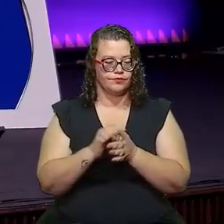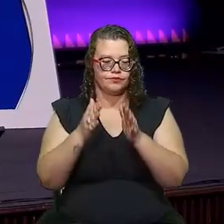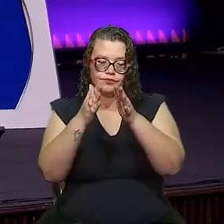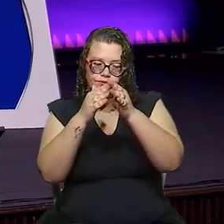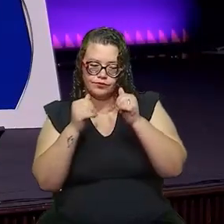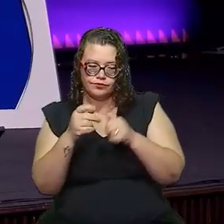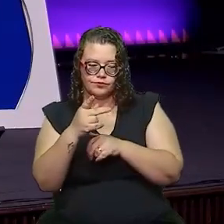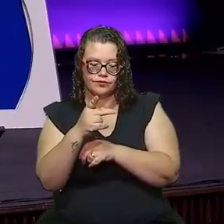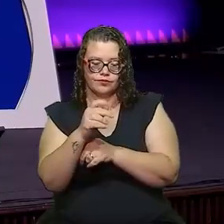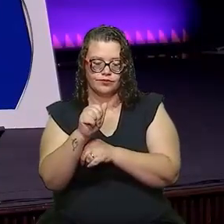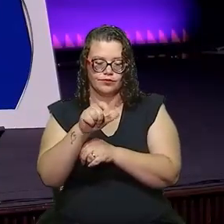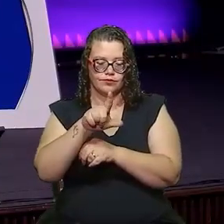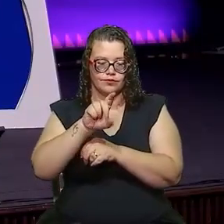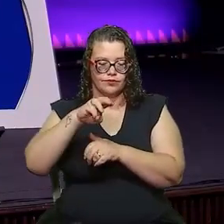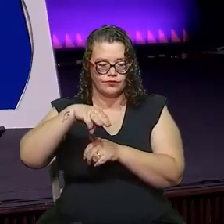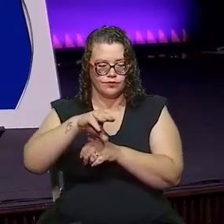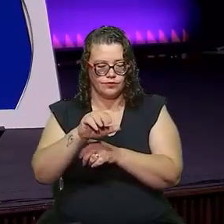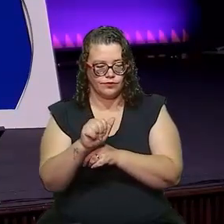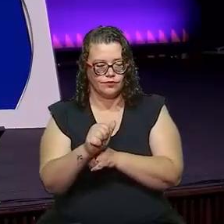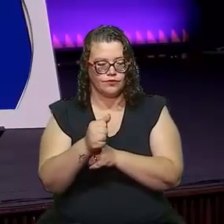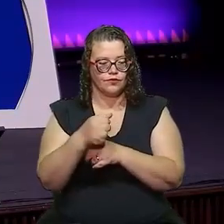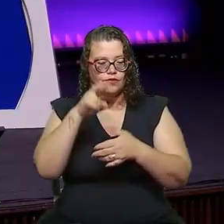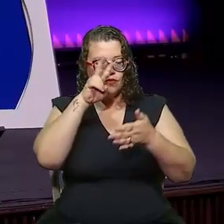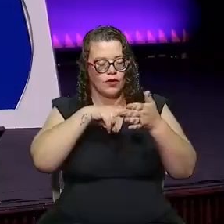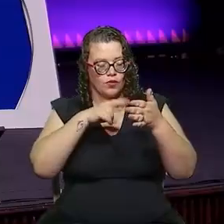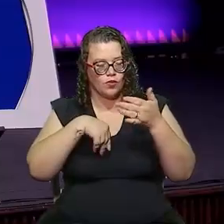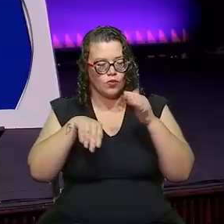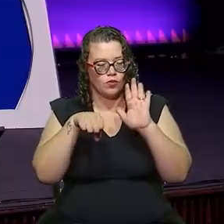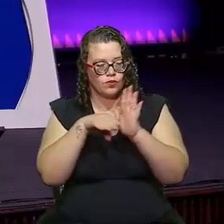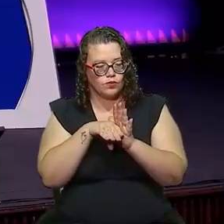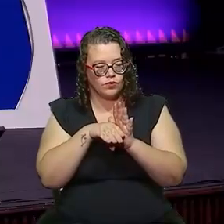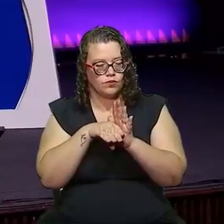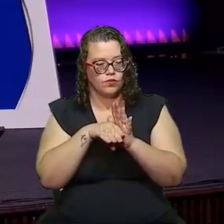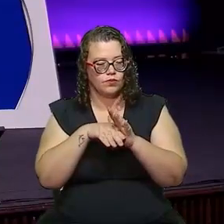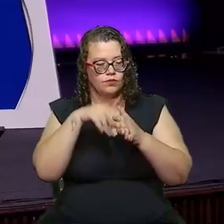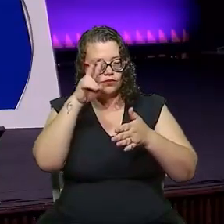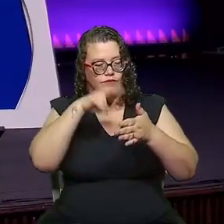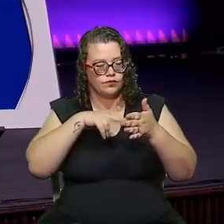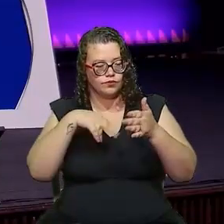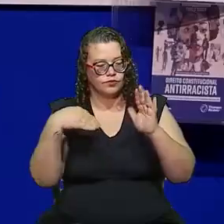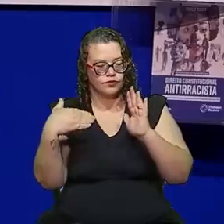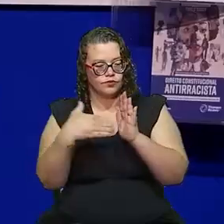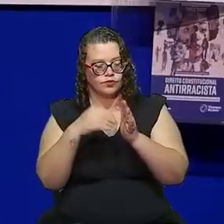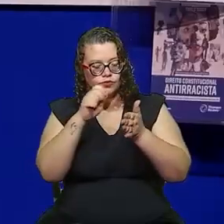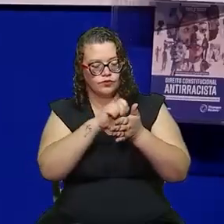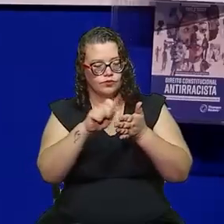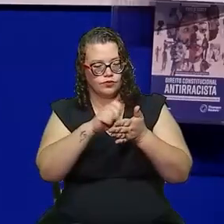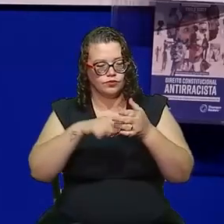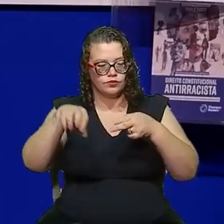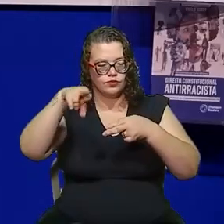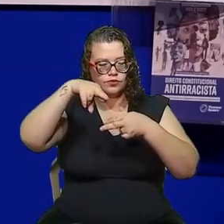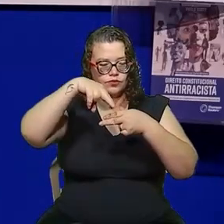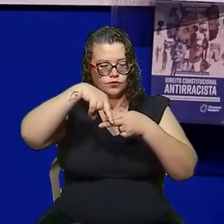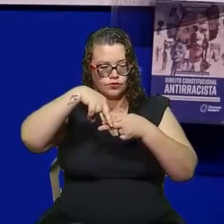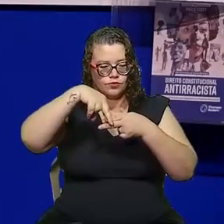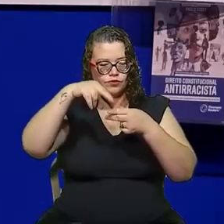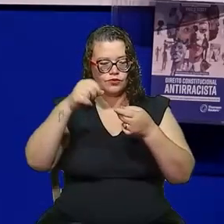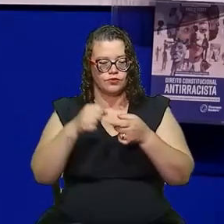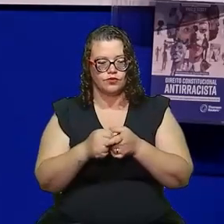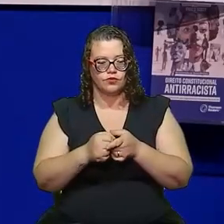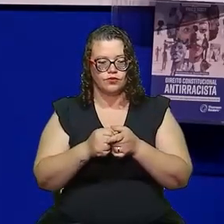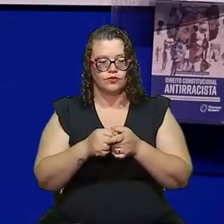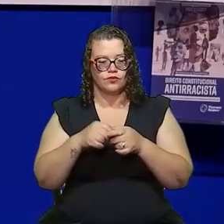das Mercês, uma mulher negra que possui os cabelos todos envoltos em pequenos dreads de tom escuro que lhe estão ornados para trás da